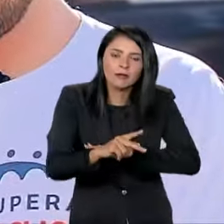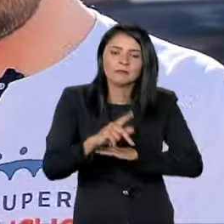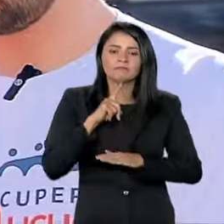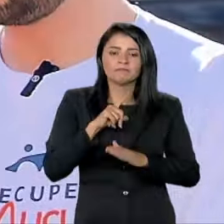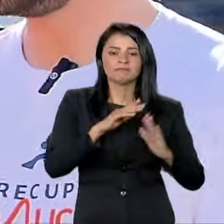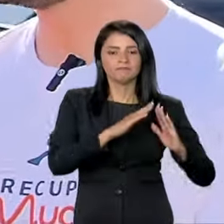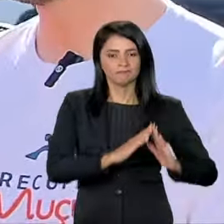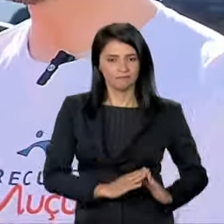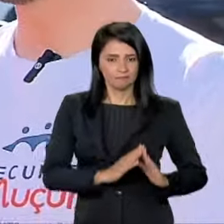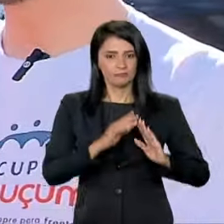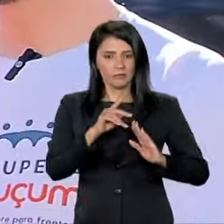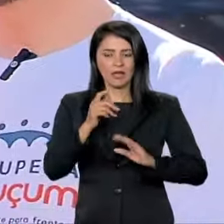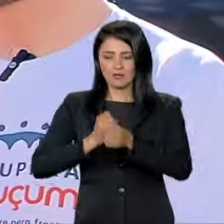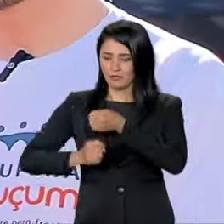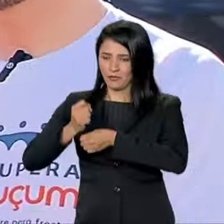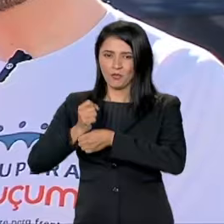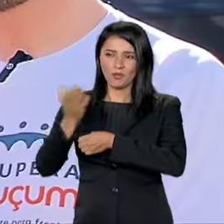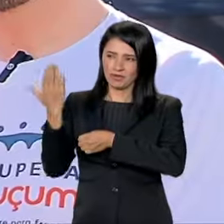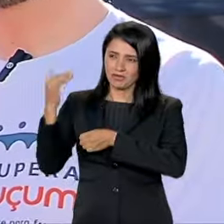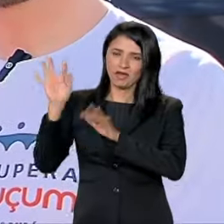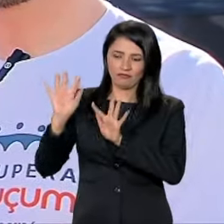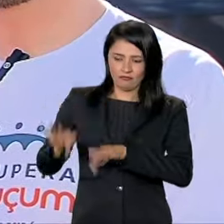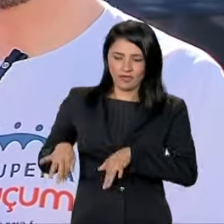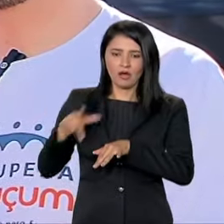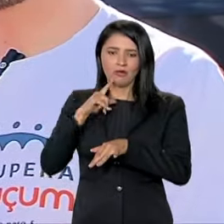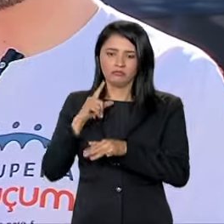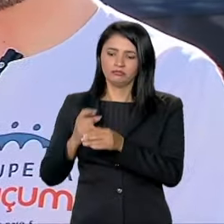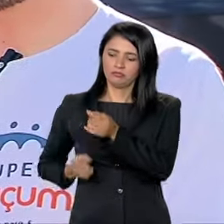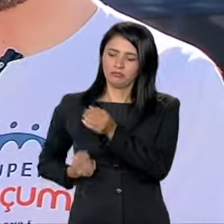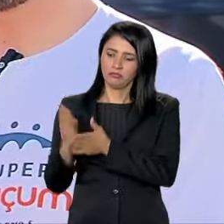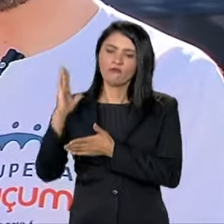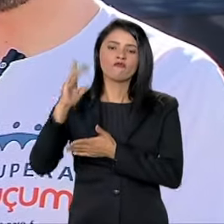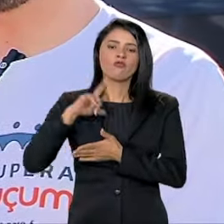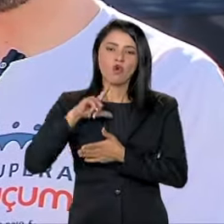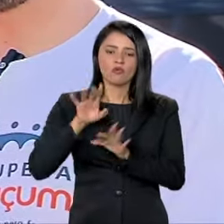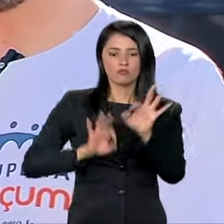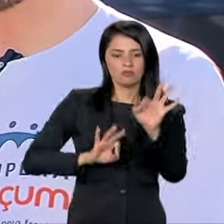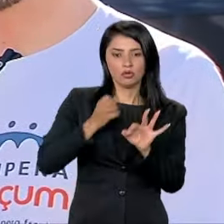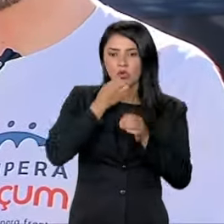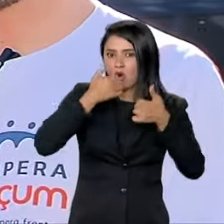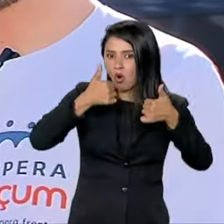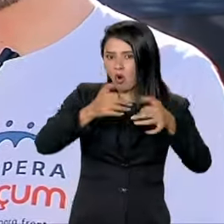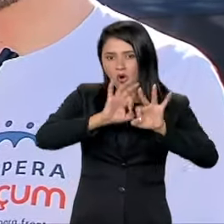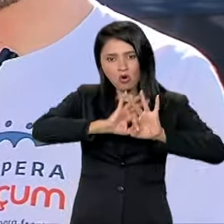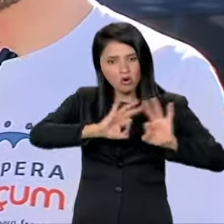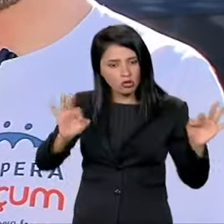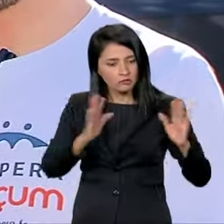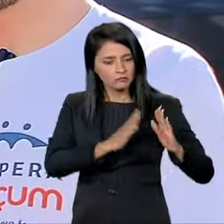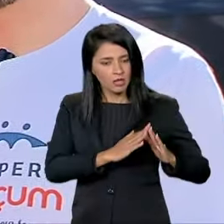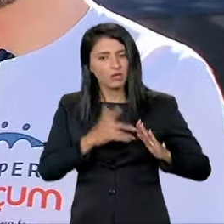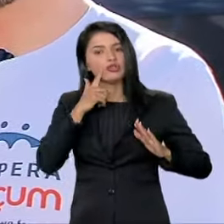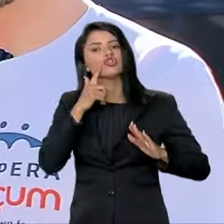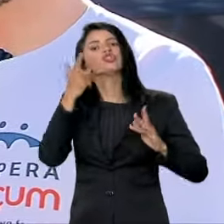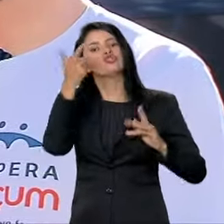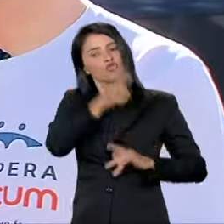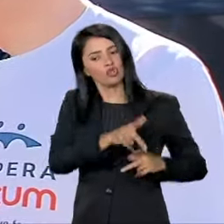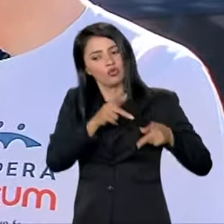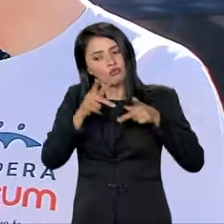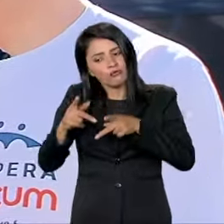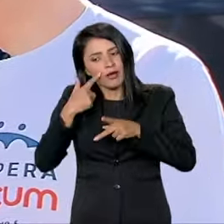no final do ano passado um bom plano aqui de construção de moradias, mas nós vamos revisitá-lo e eu